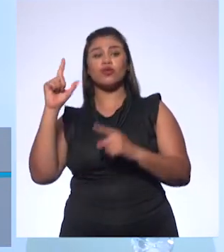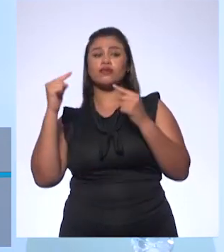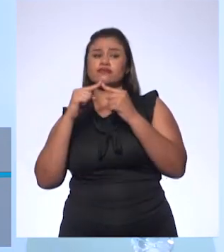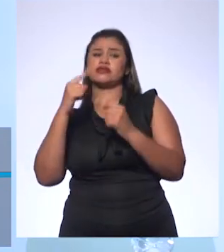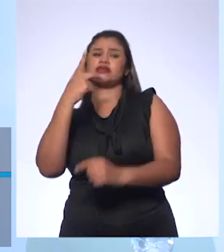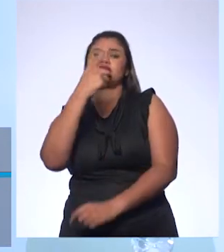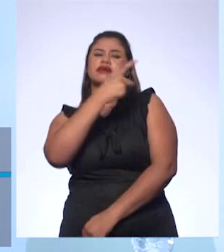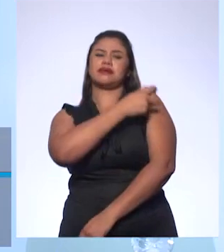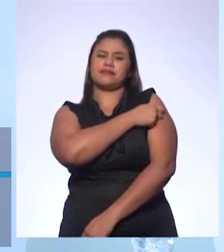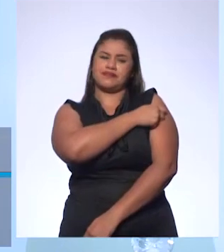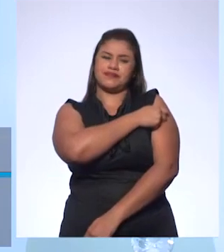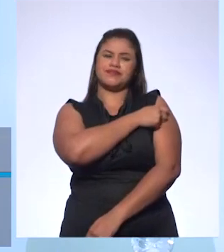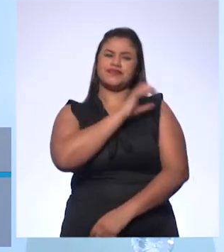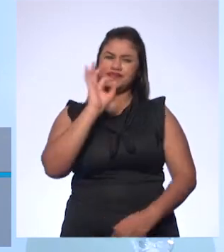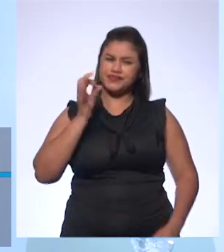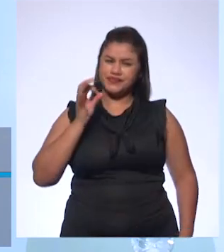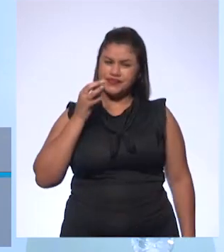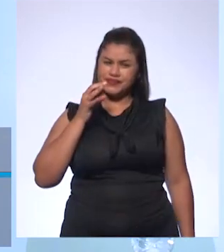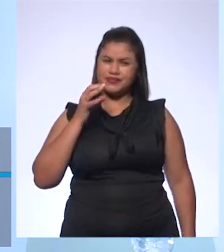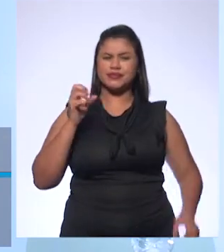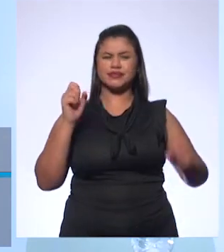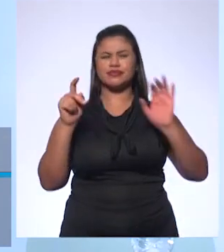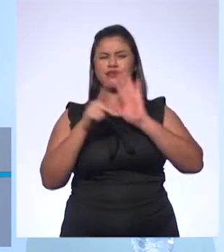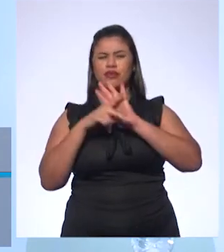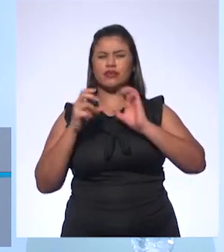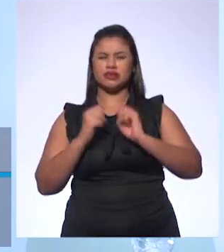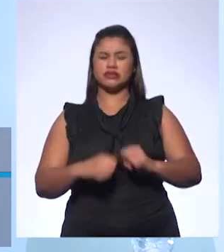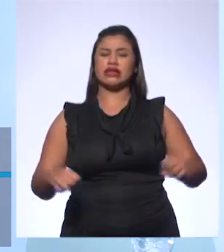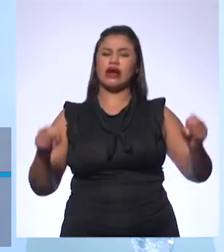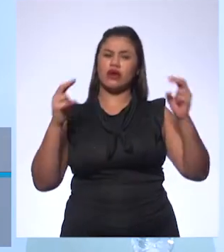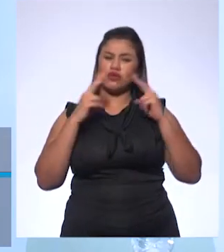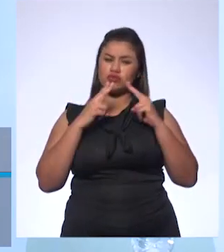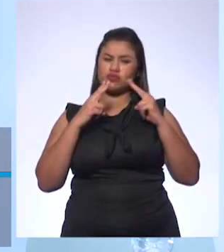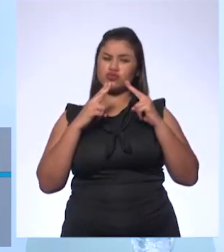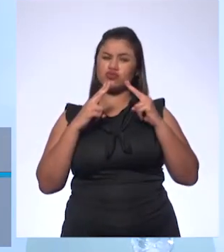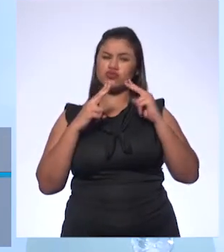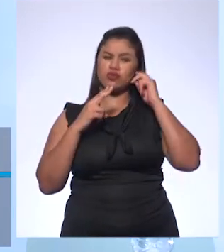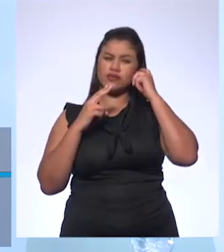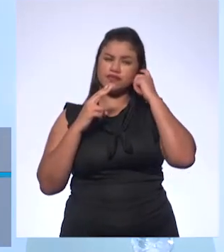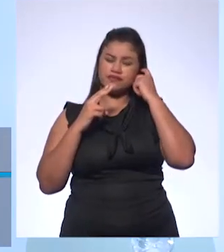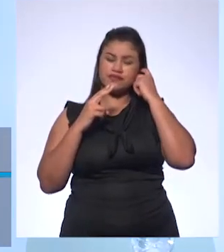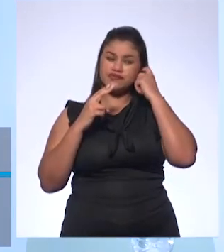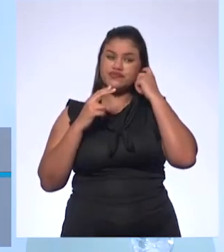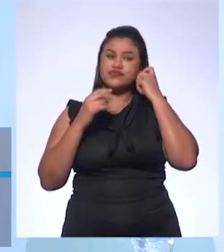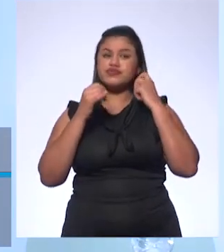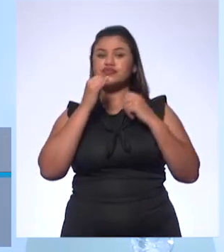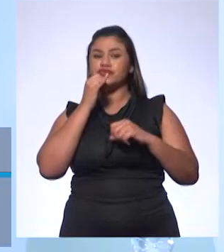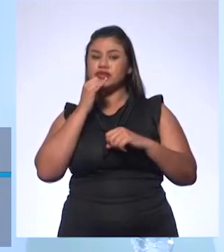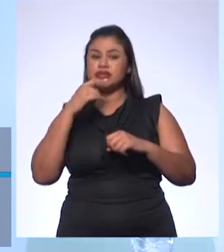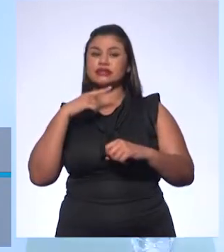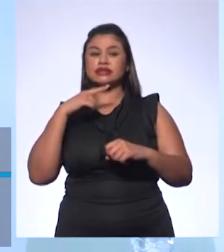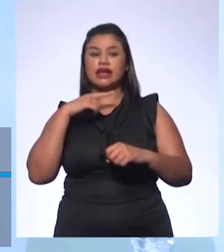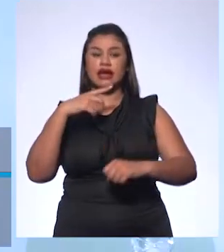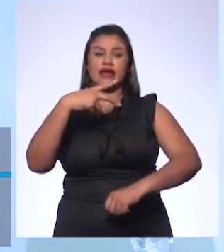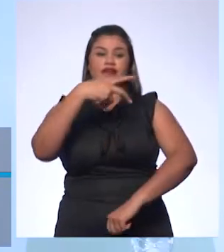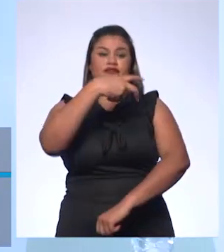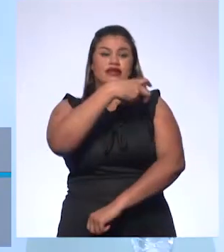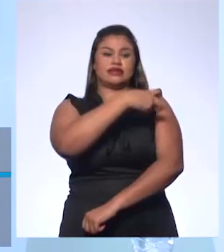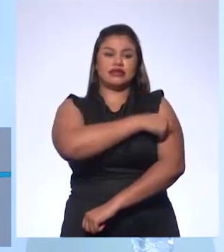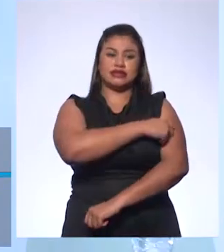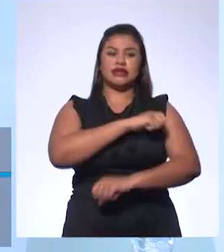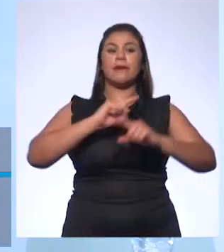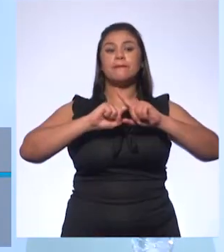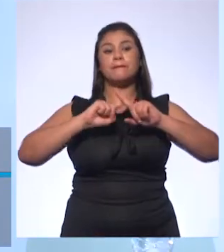do outro? Lá do primeiro, da ONU, lembra? Falava da questão da seringa, da questão... Por exemplo, eu tenho vacina, mas se eu não